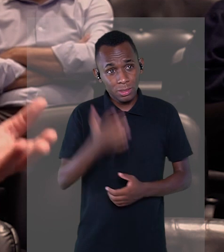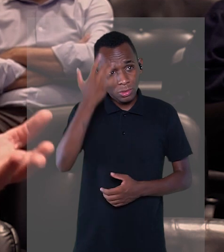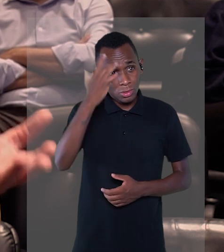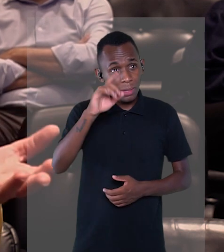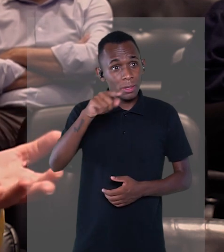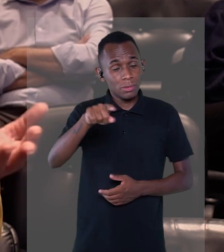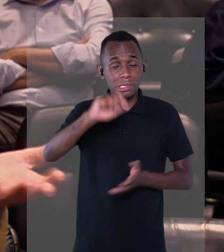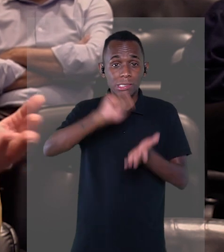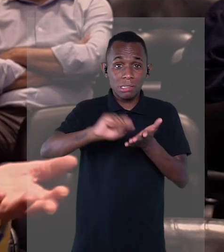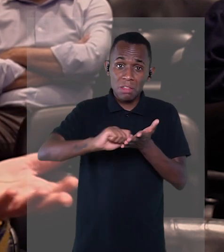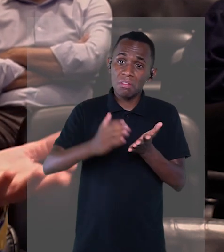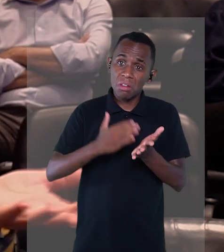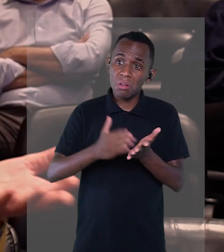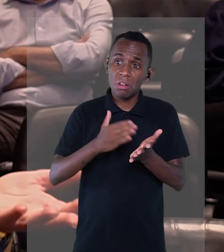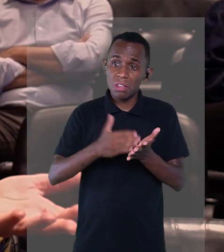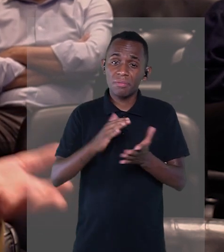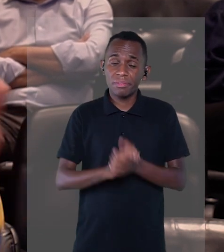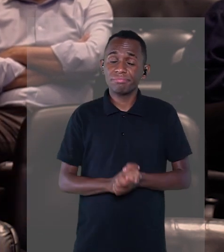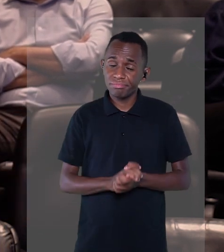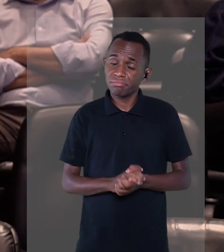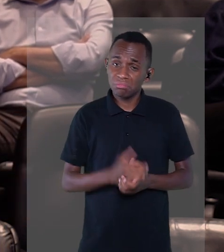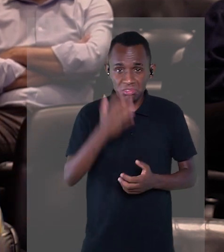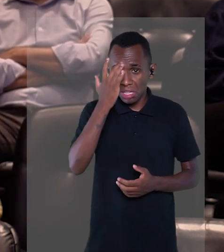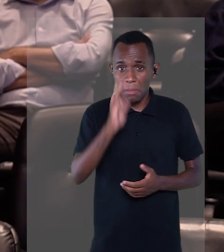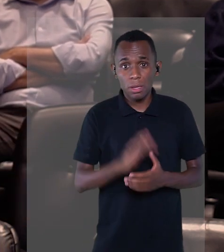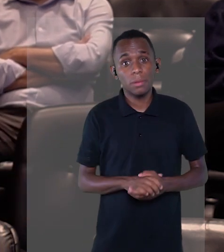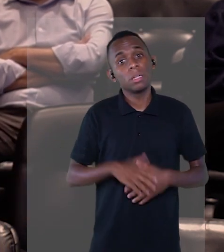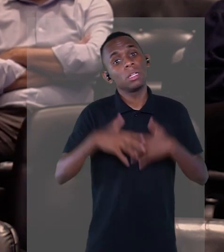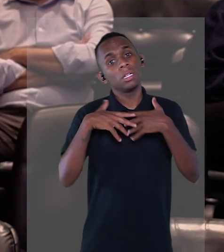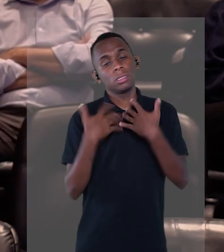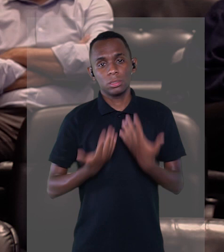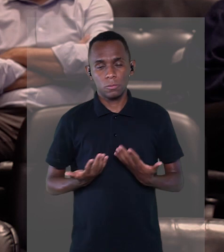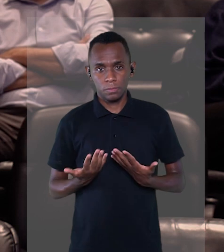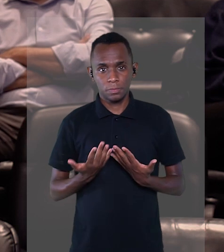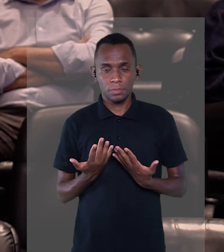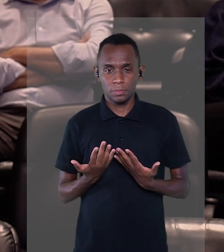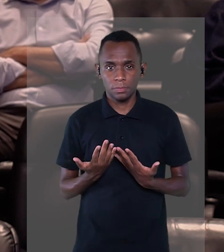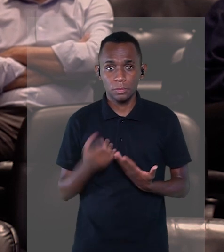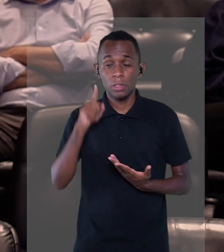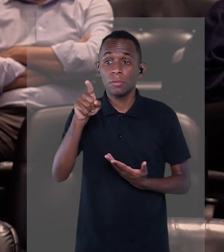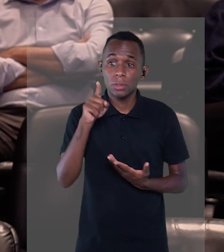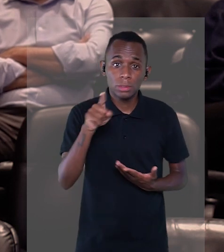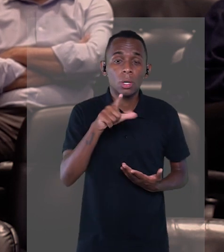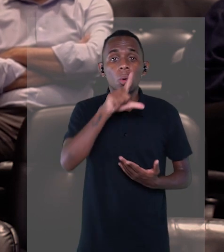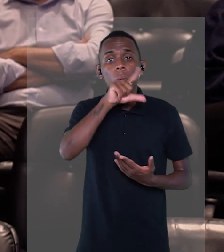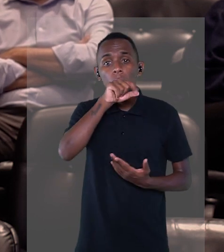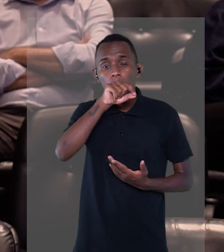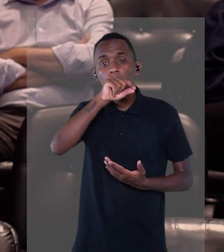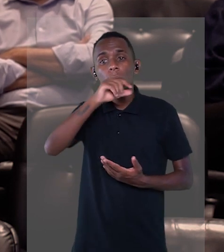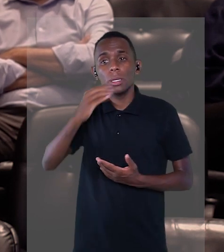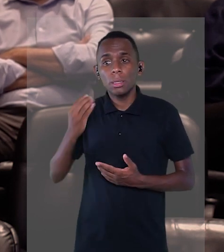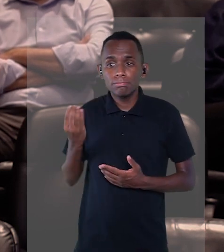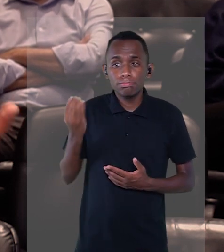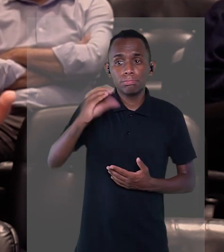você escrevia livro, veja só a minha ignorância. E aí você colocou no Twitter o